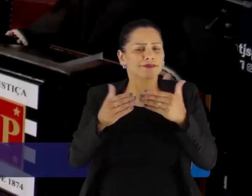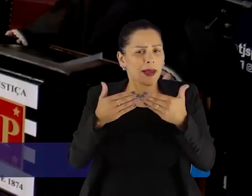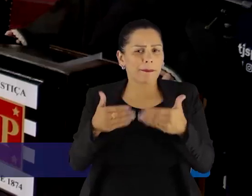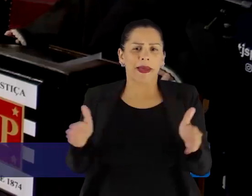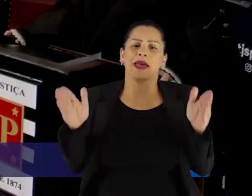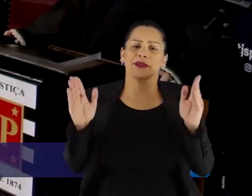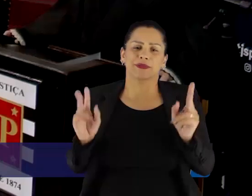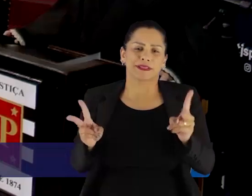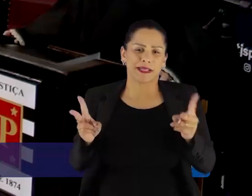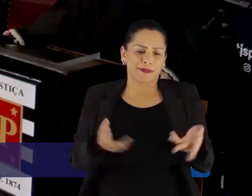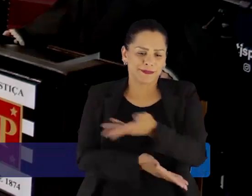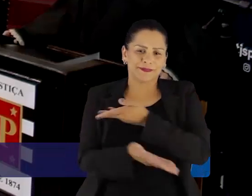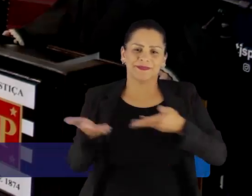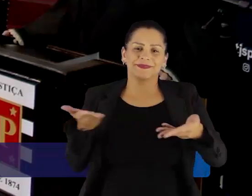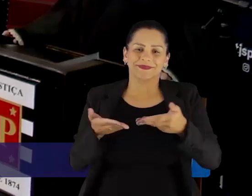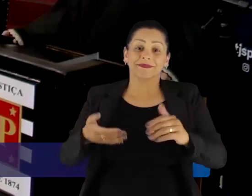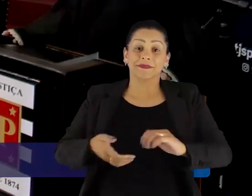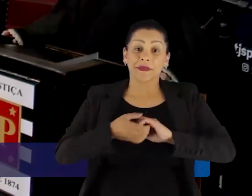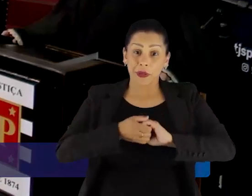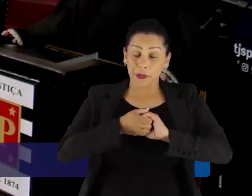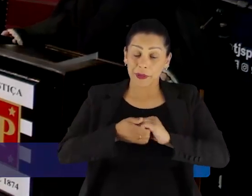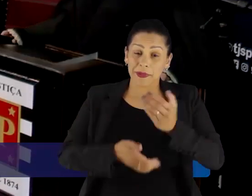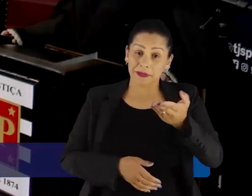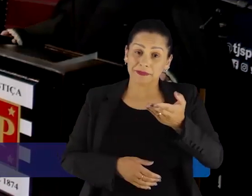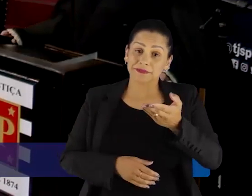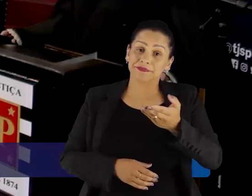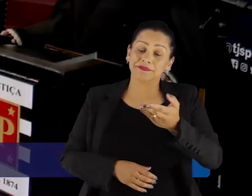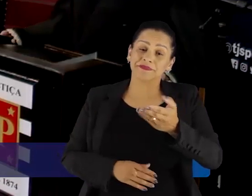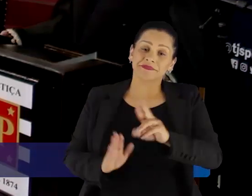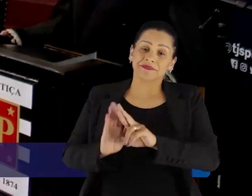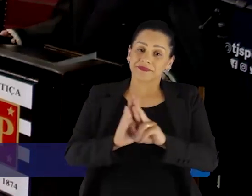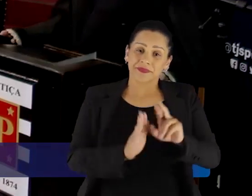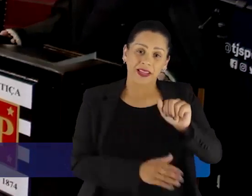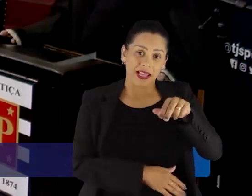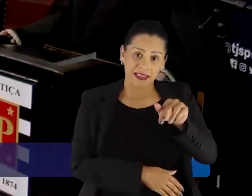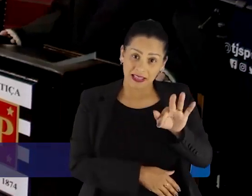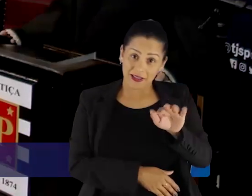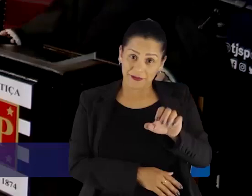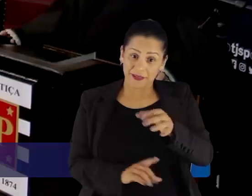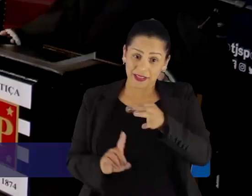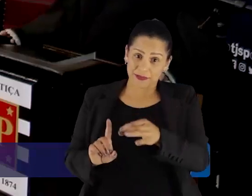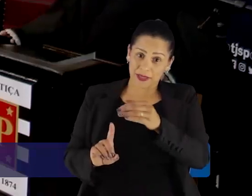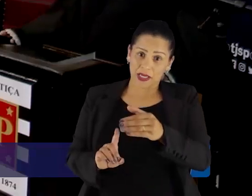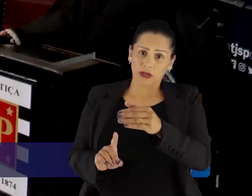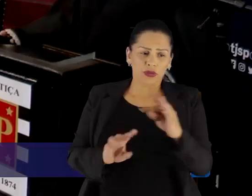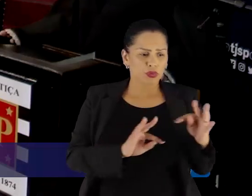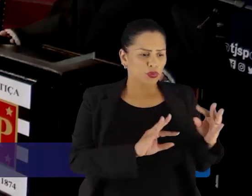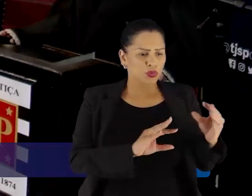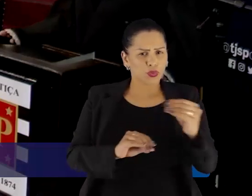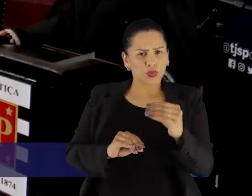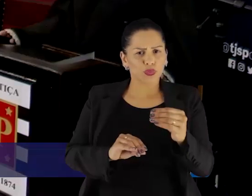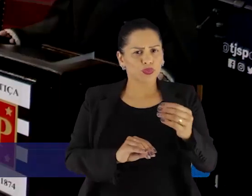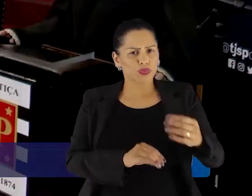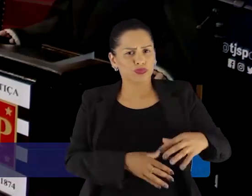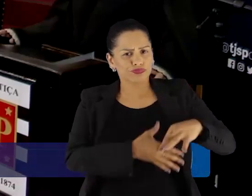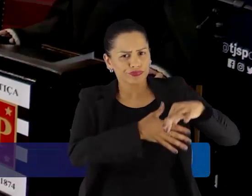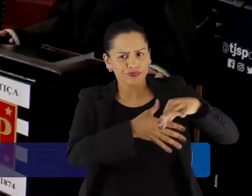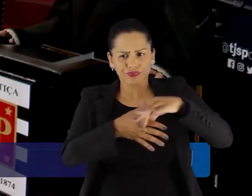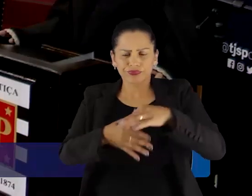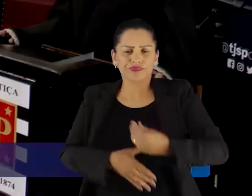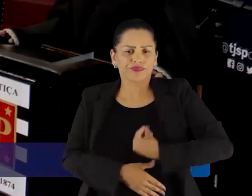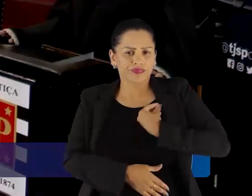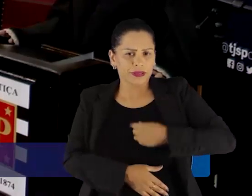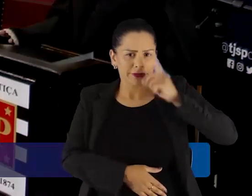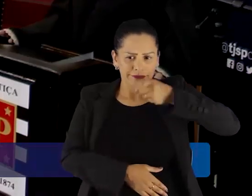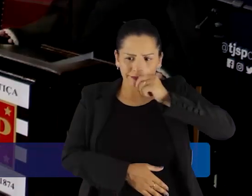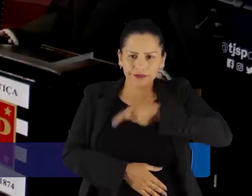outros cumprimento na pessoa do desembargador anafre a todas as autoridades aqui presentes e já citadas